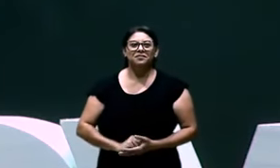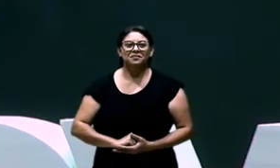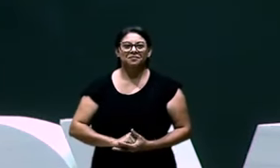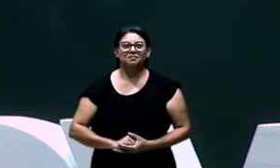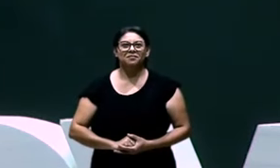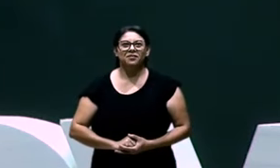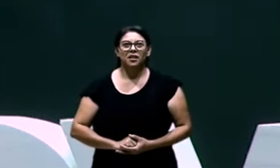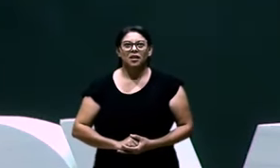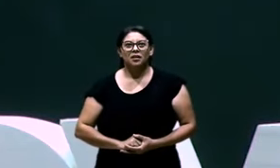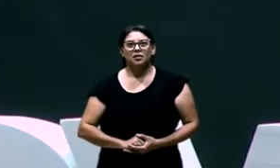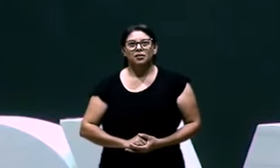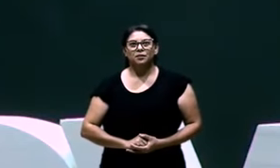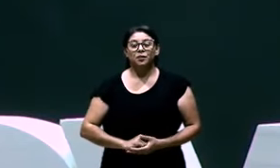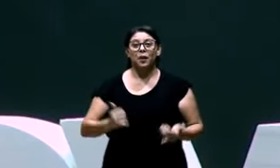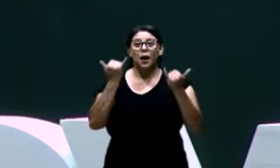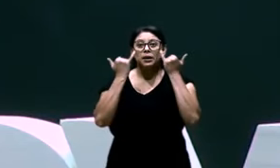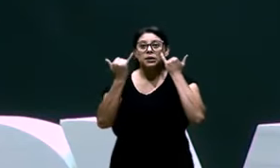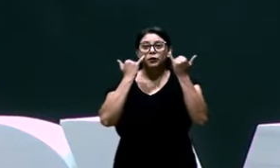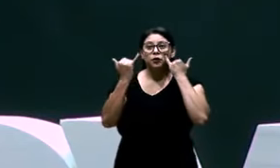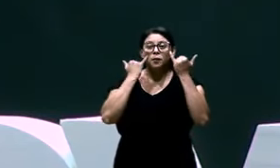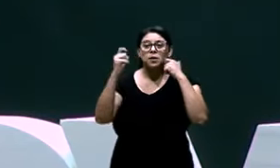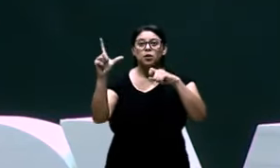Mas olha a informação que Lucas traz agora.